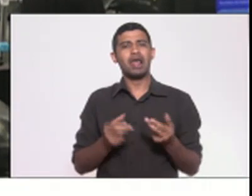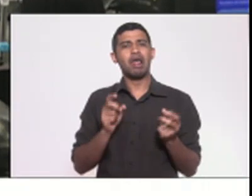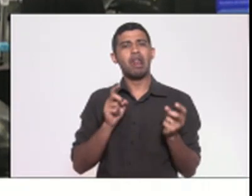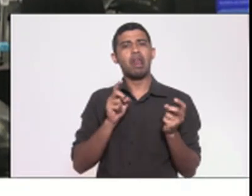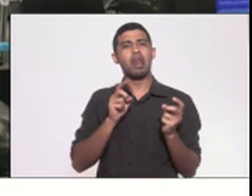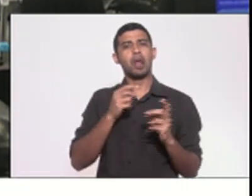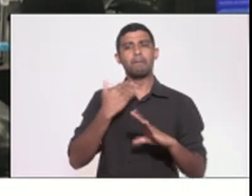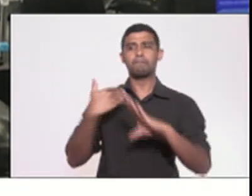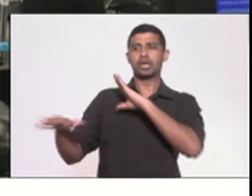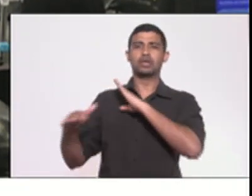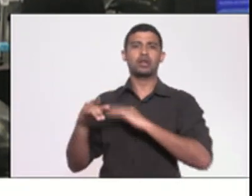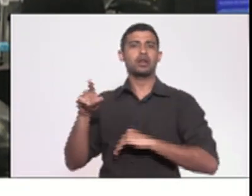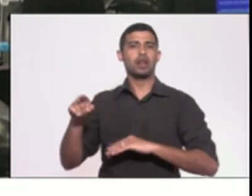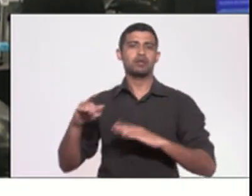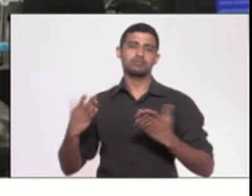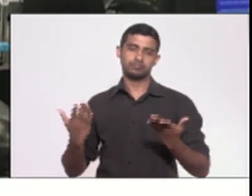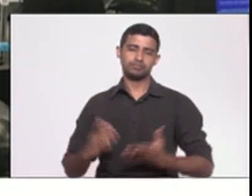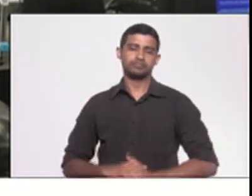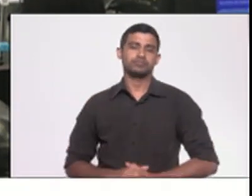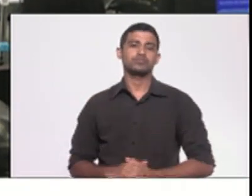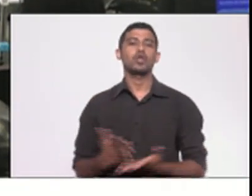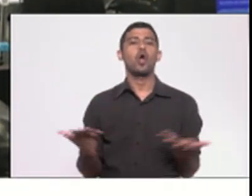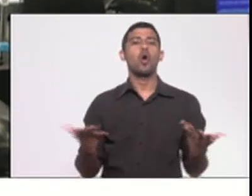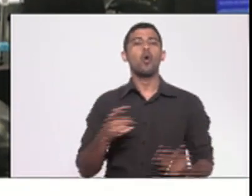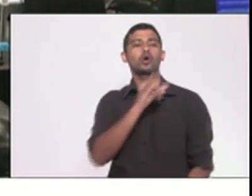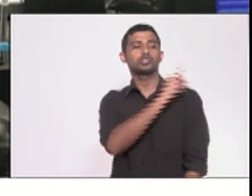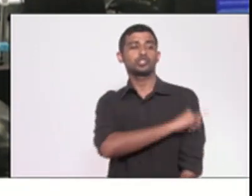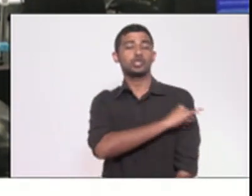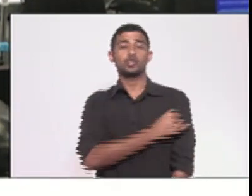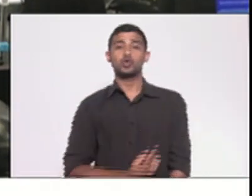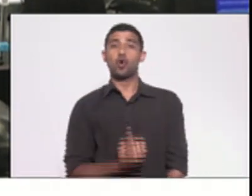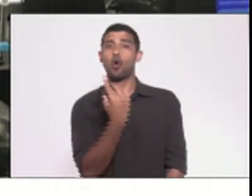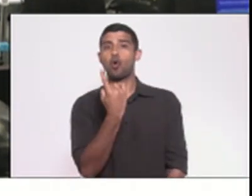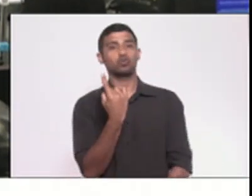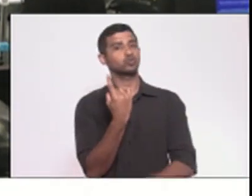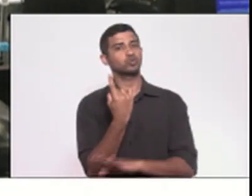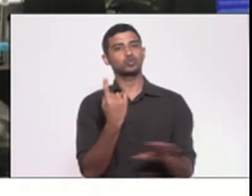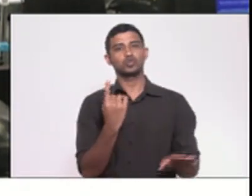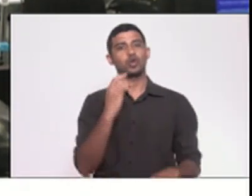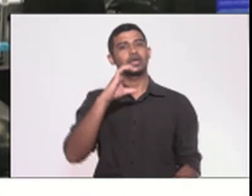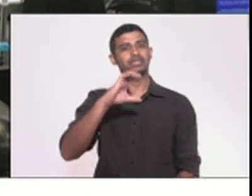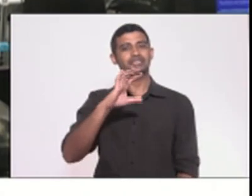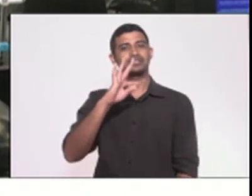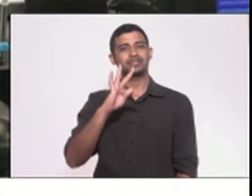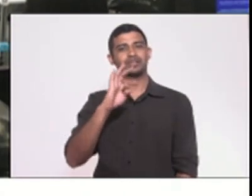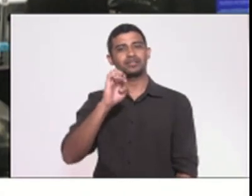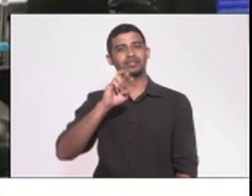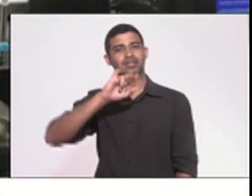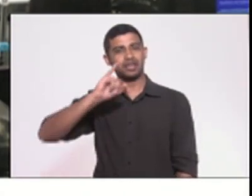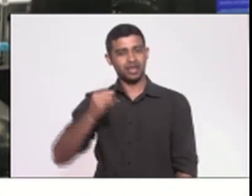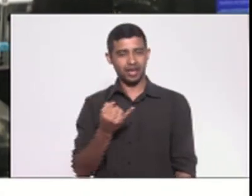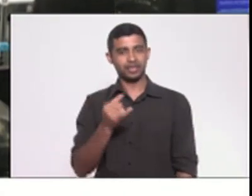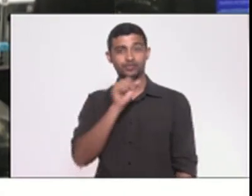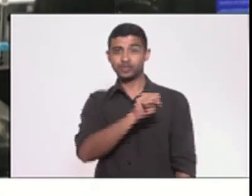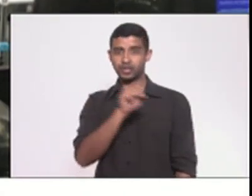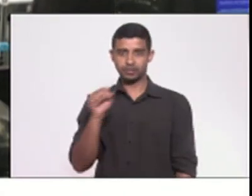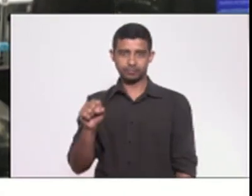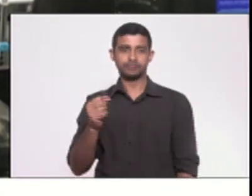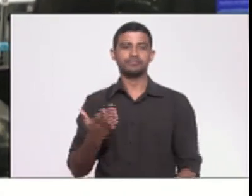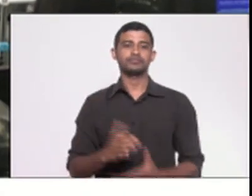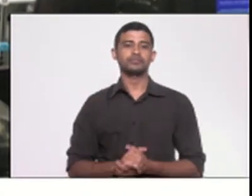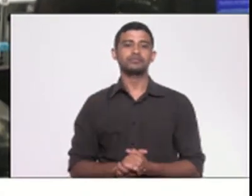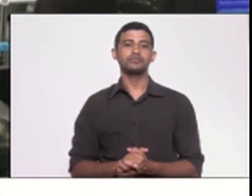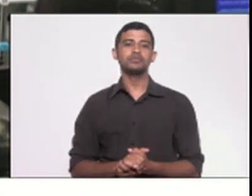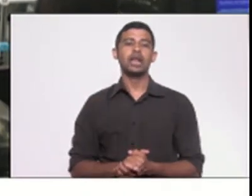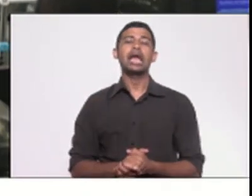para aterros. Hoje, o Rio de Janeiro tem apenas um aterro, que é o CTR Seropédica, que recebe de